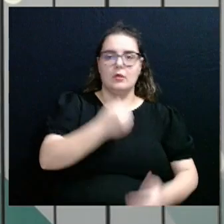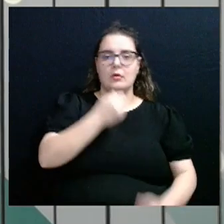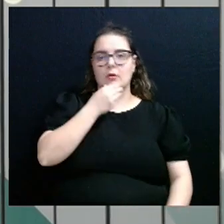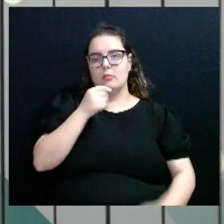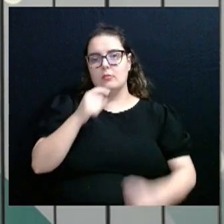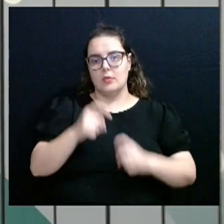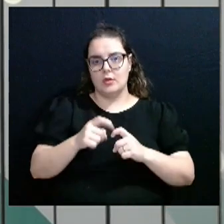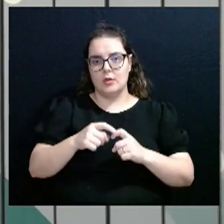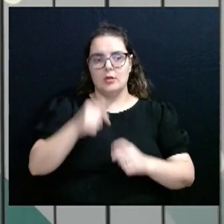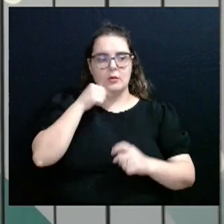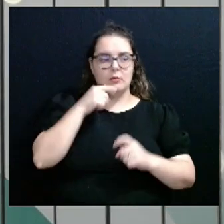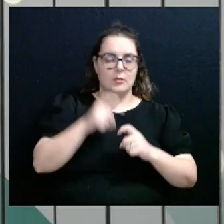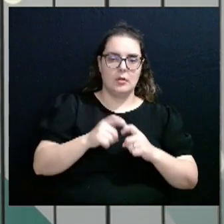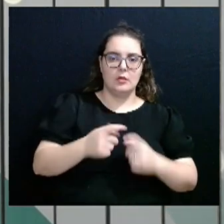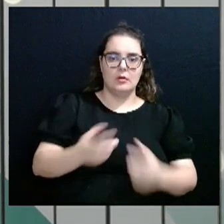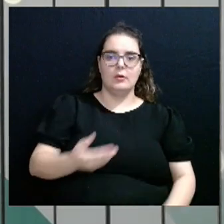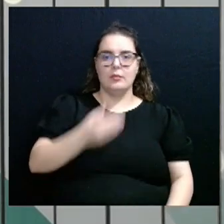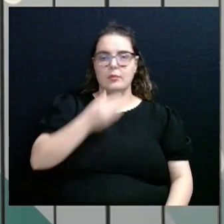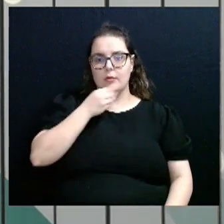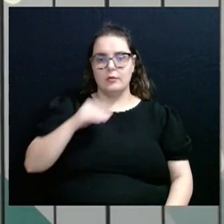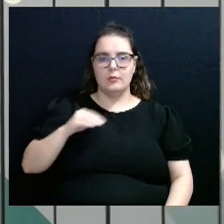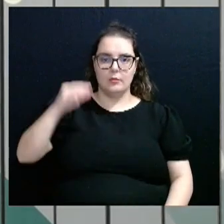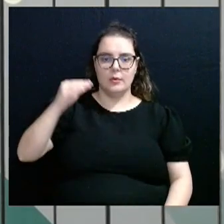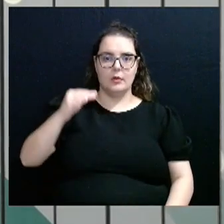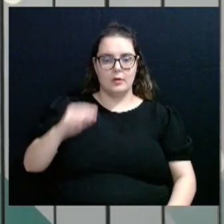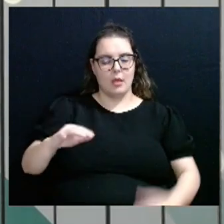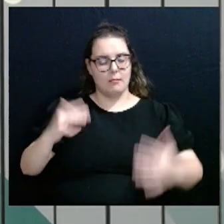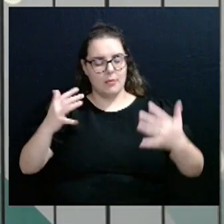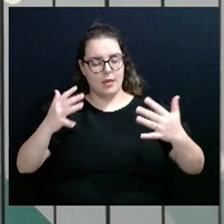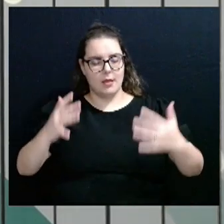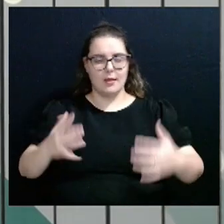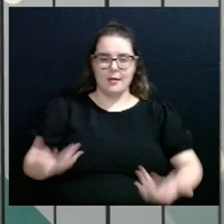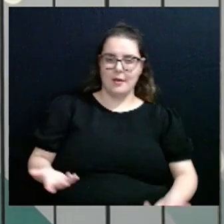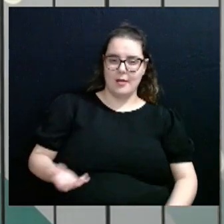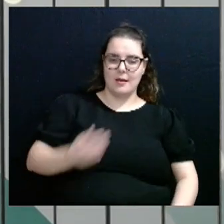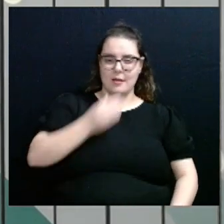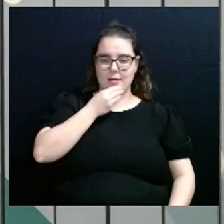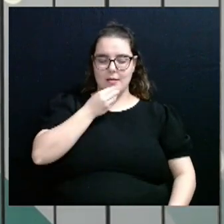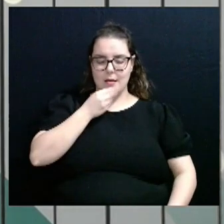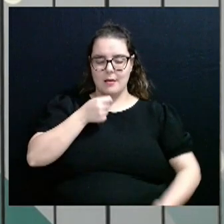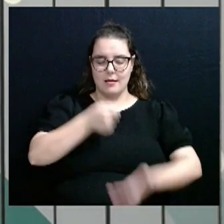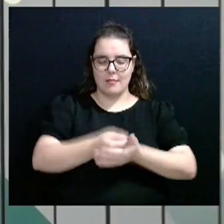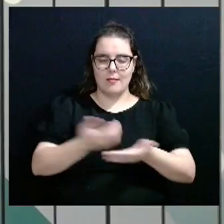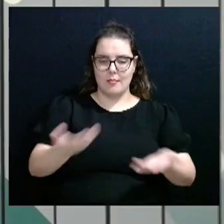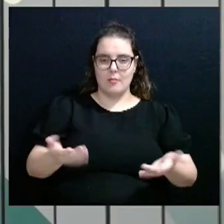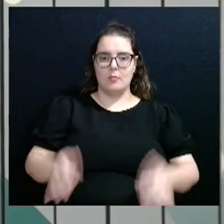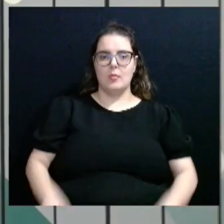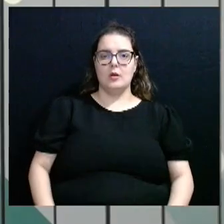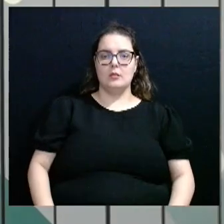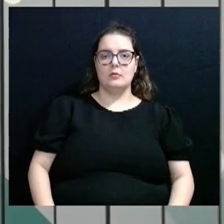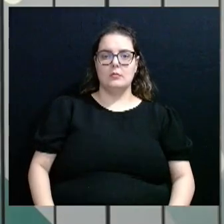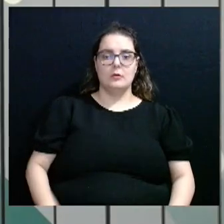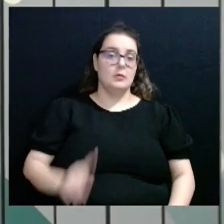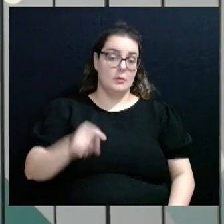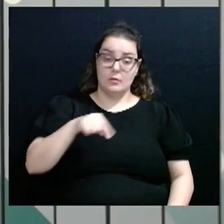na puberdade, ele ganha um parabéns, tá virando homem, e automaticamente não vai ao médico. E, então, isso vem